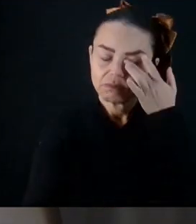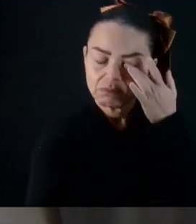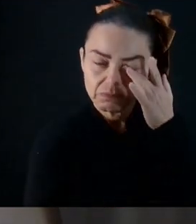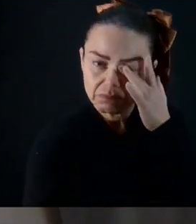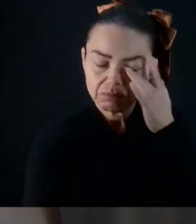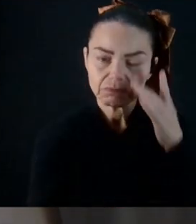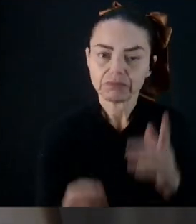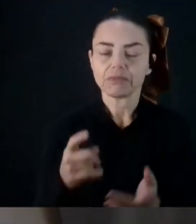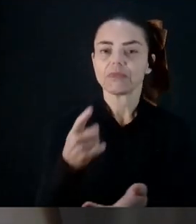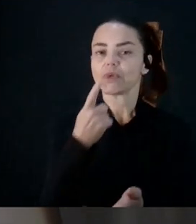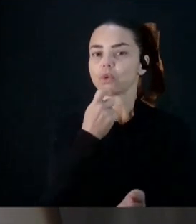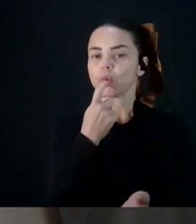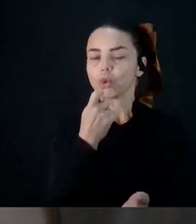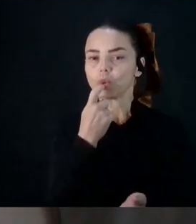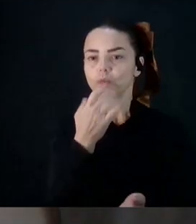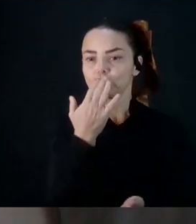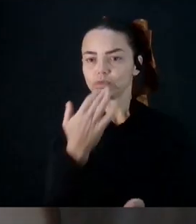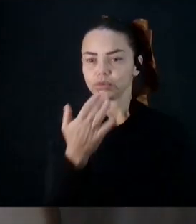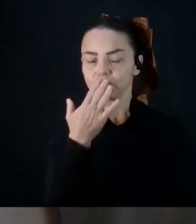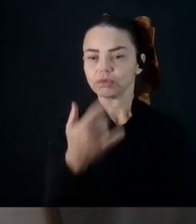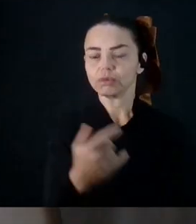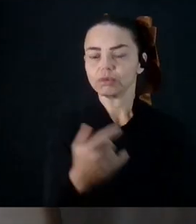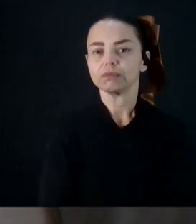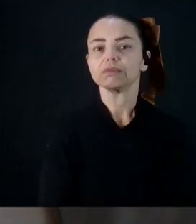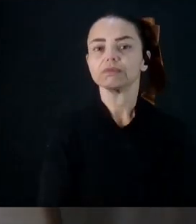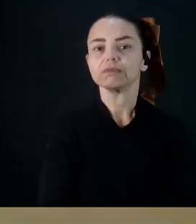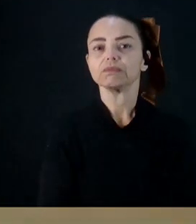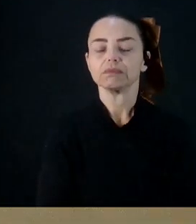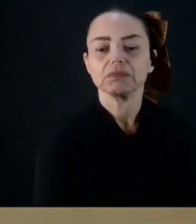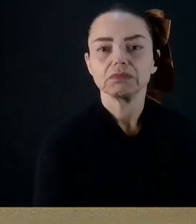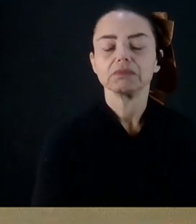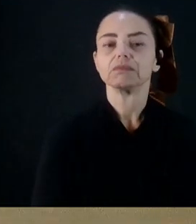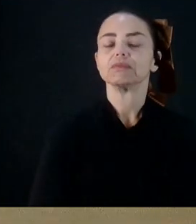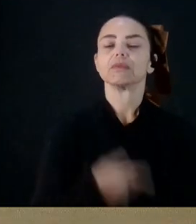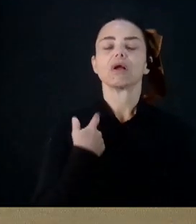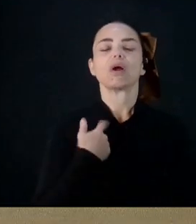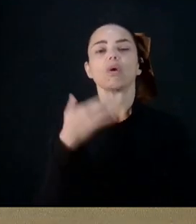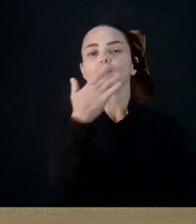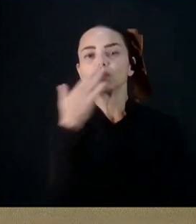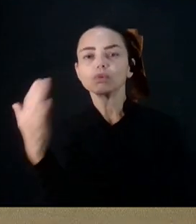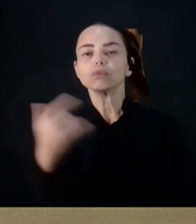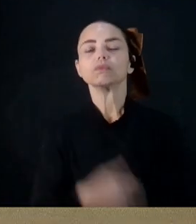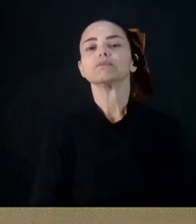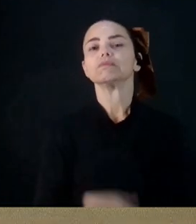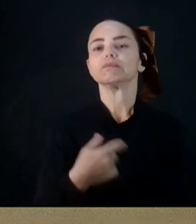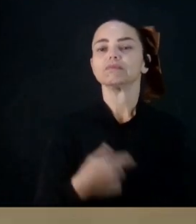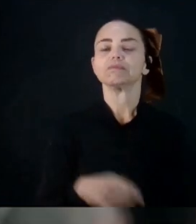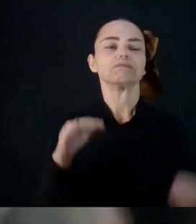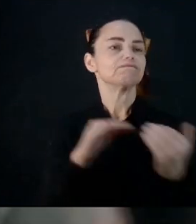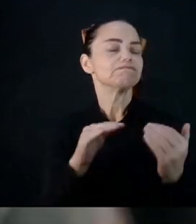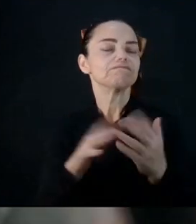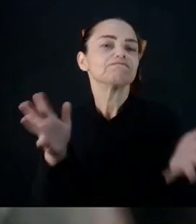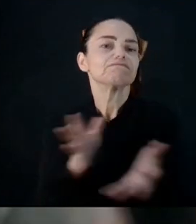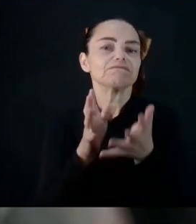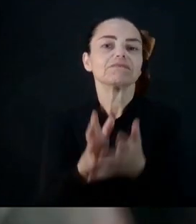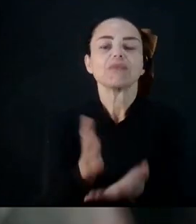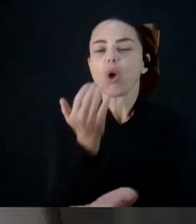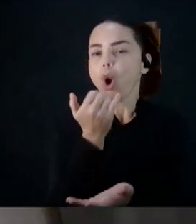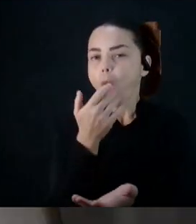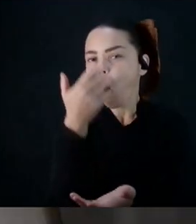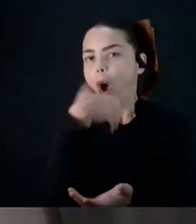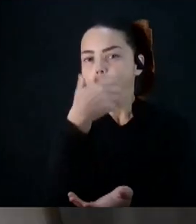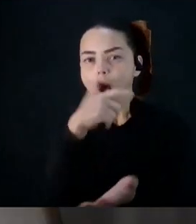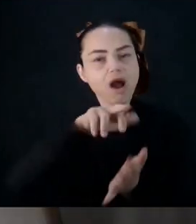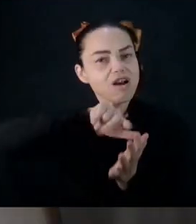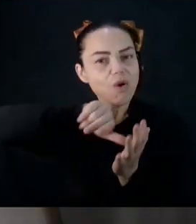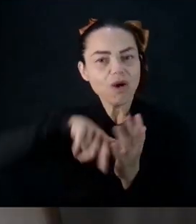cor, né? Até tinta. Cheiros de frutas, né? Para a criança começar a estimular a comer frutas, né? Isso, existem